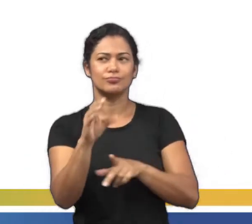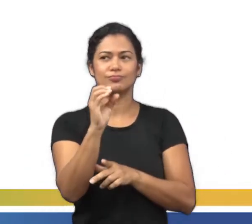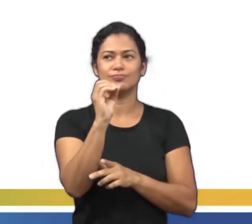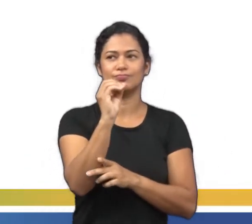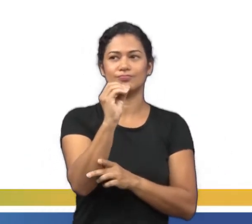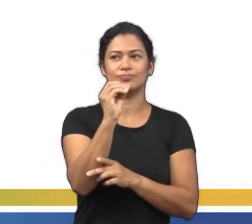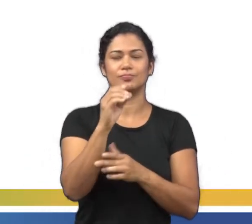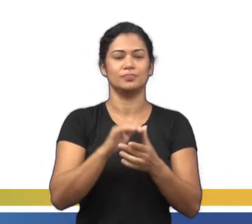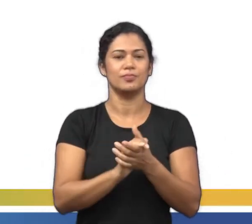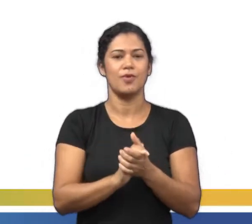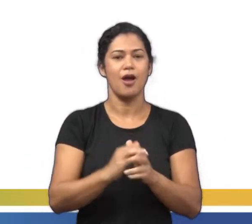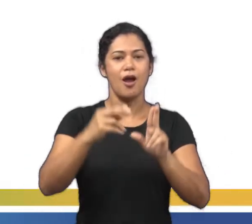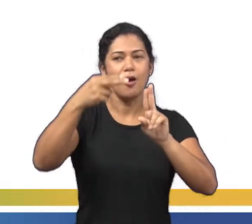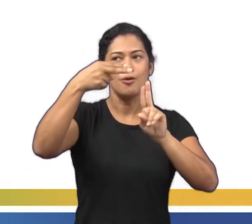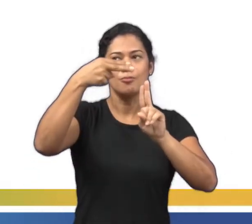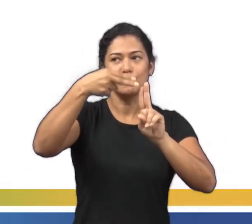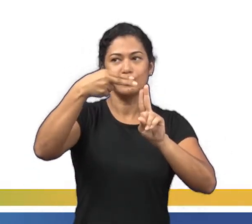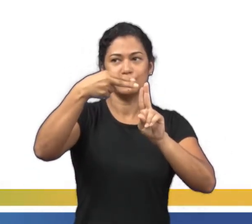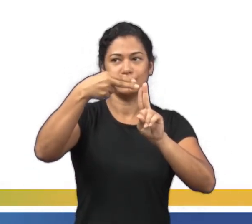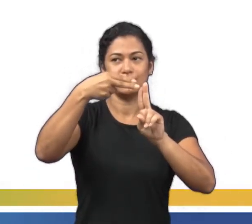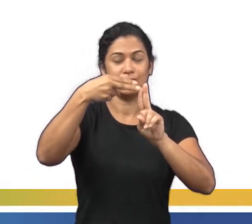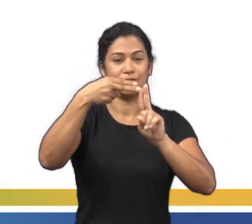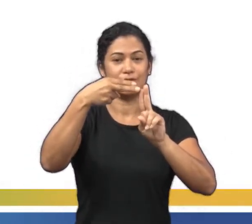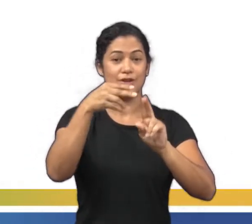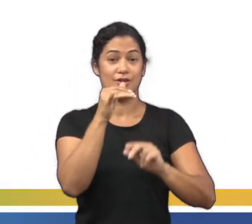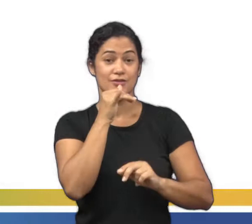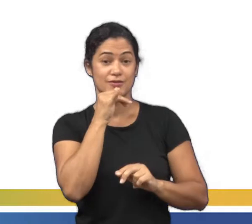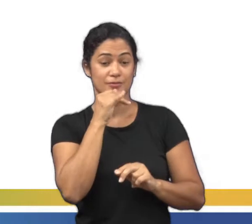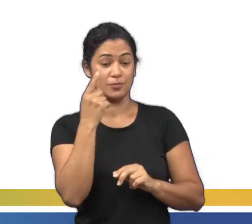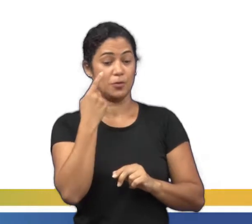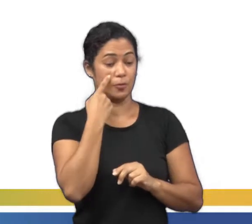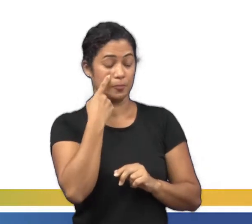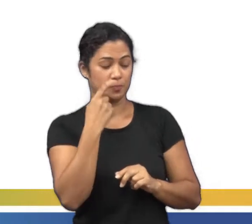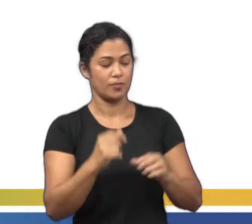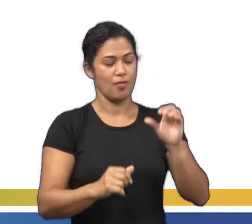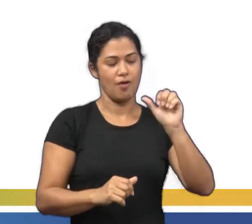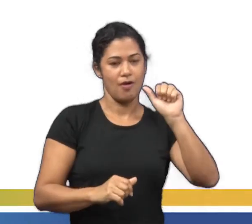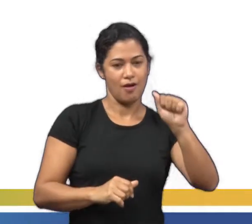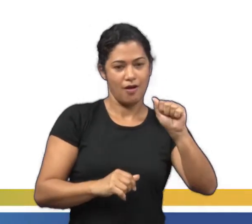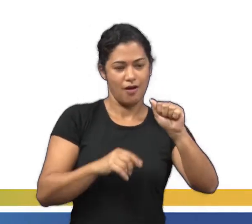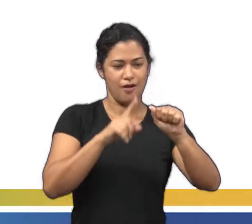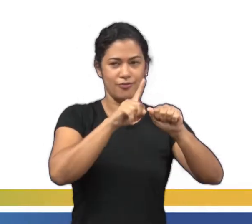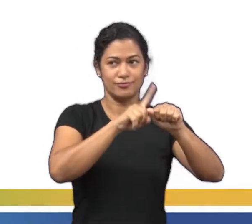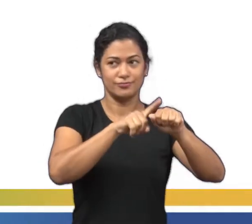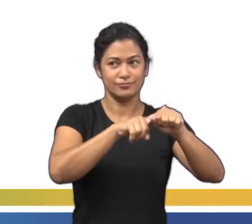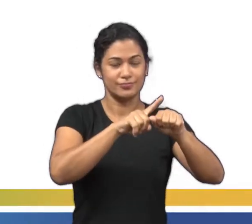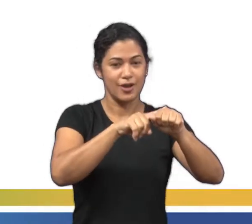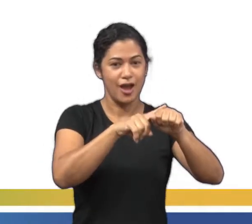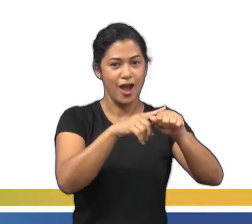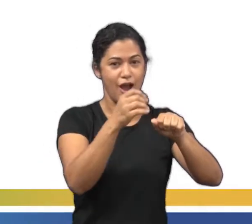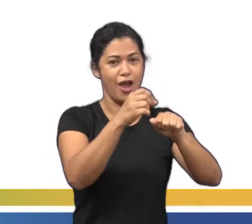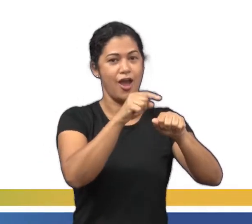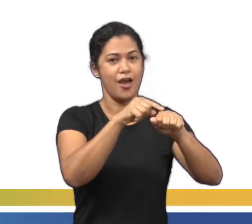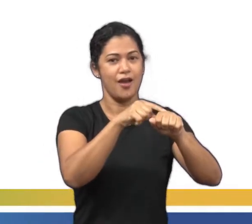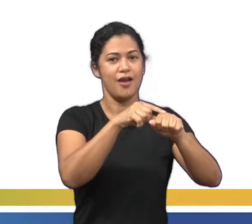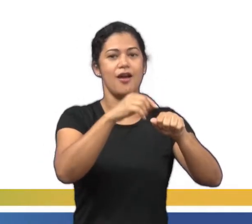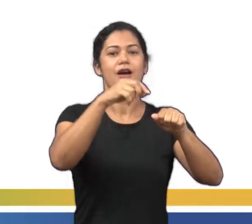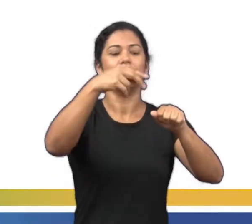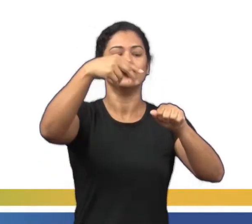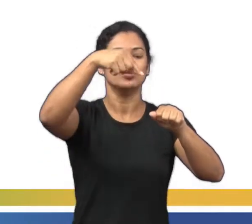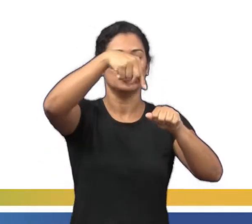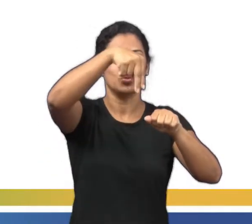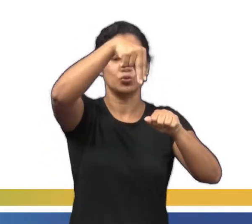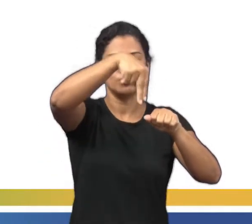o A é a minha base. O N, que é o número que está em cima do A, é o expoente. Então,